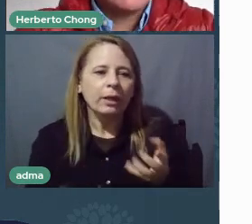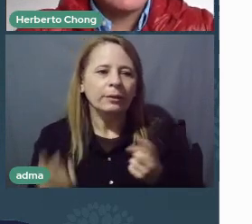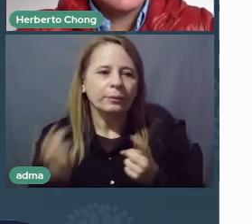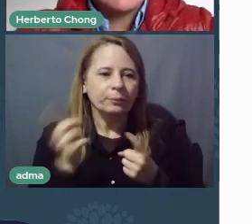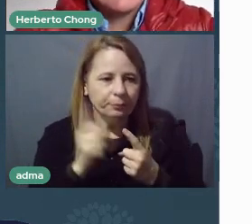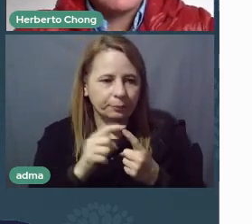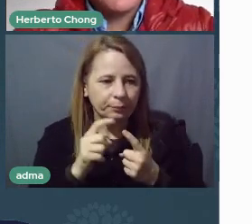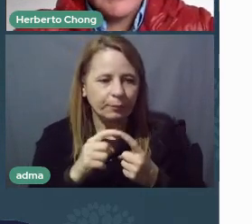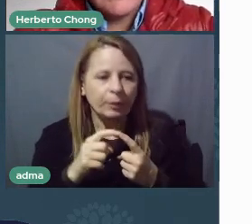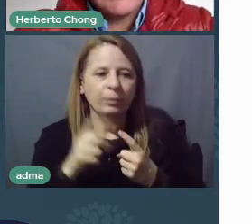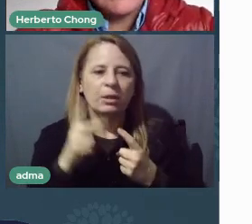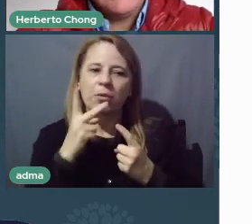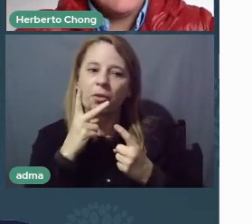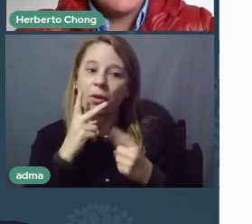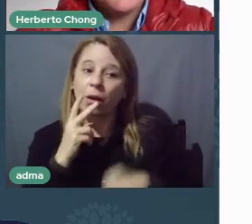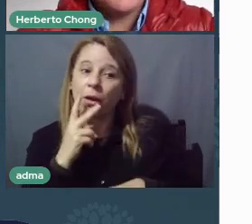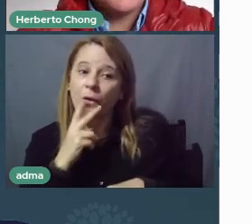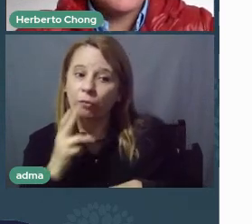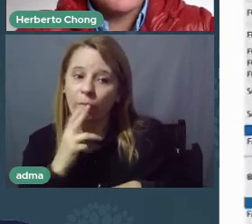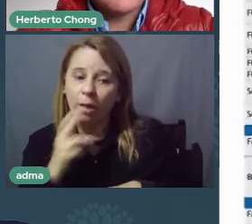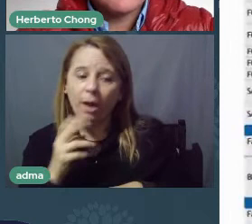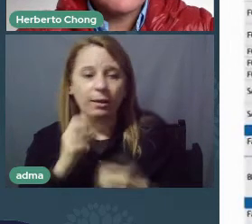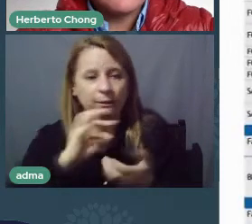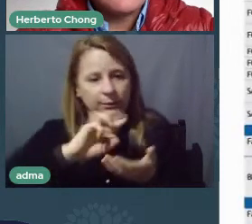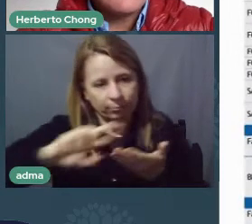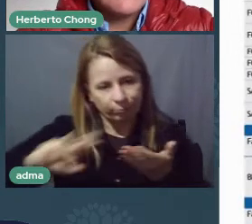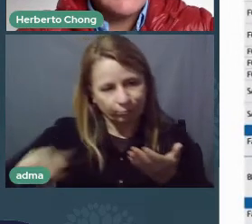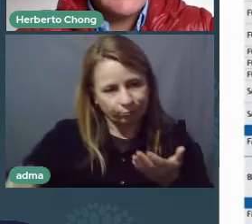exposição à fumaça de cigarro. Seguinte.